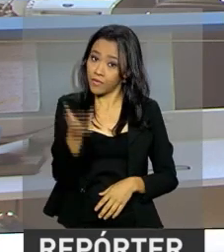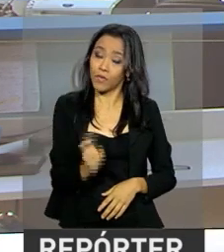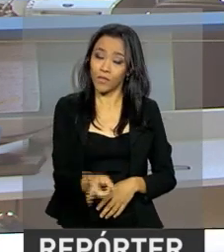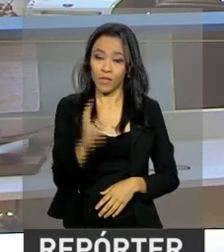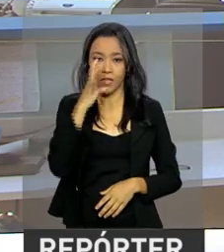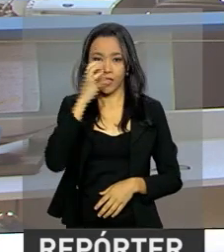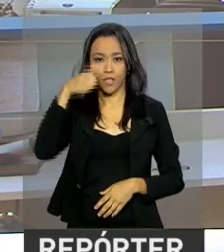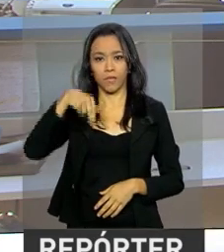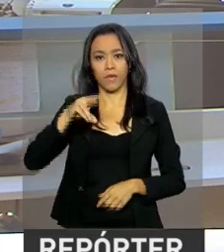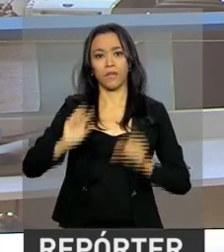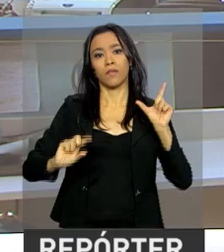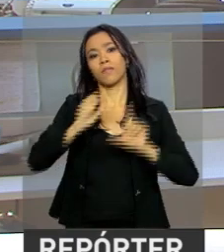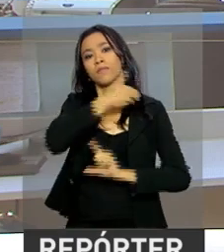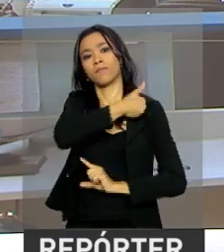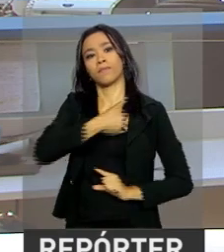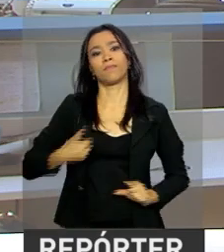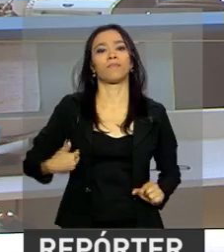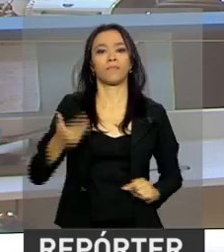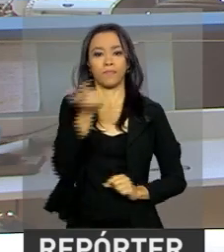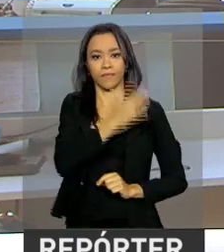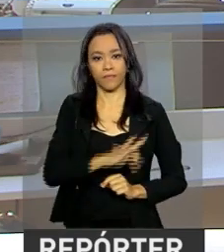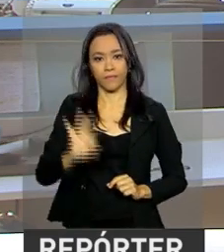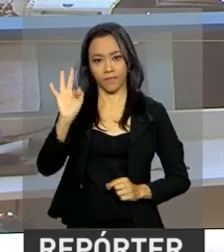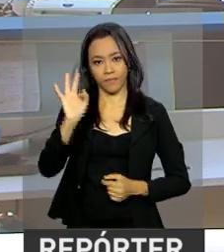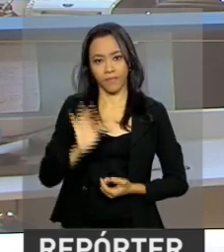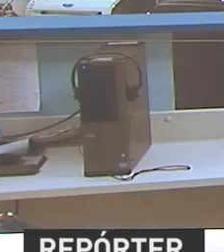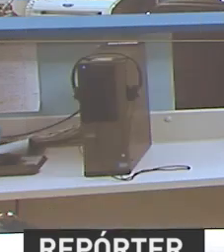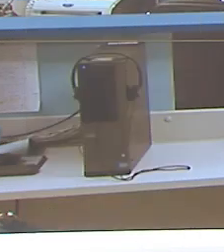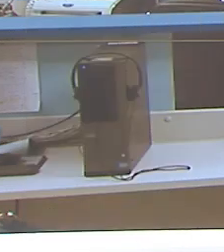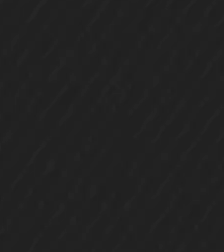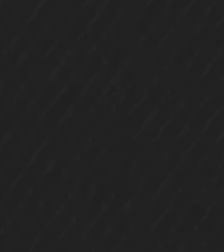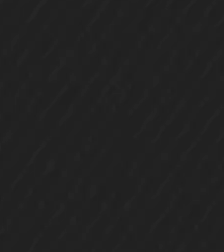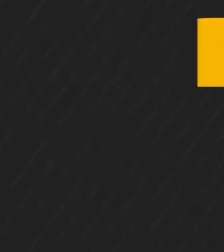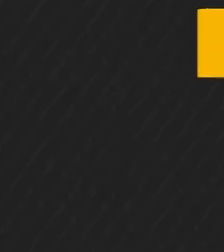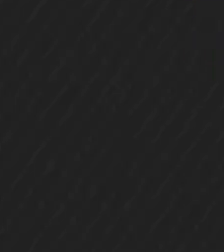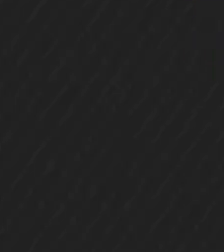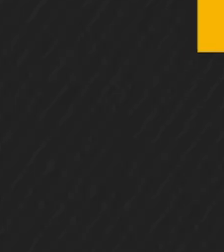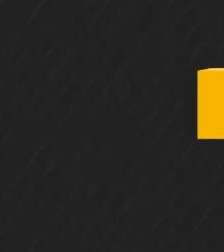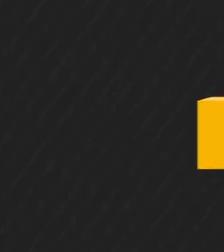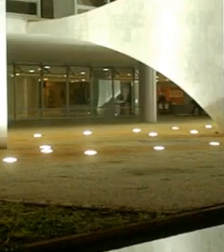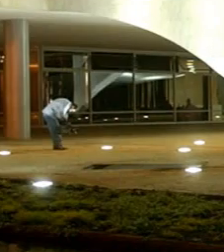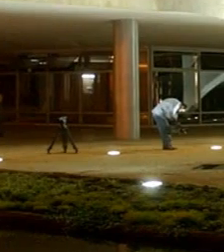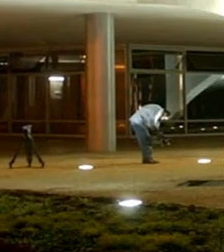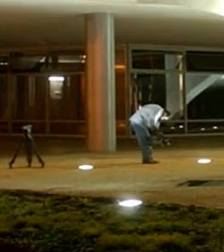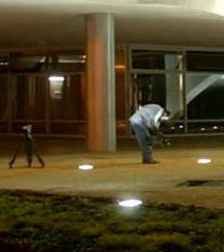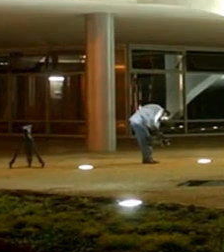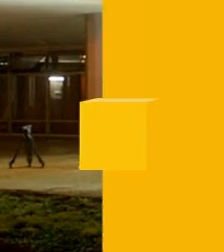continue com a gente aqui na TV NBR, a TV do Governo Federal. We'll be right back.